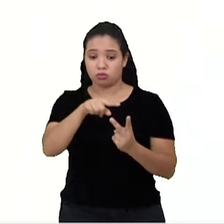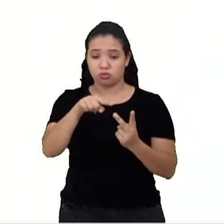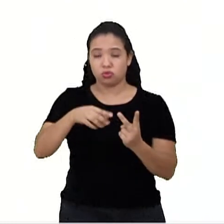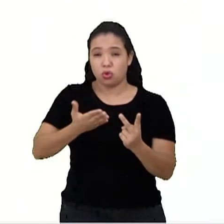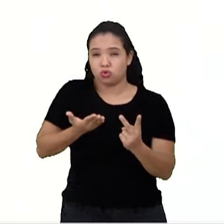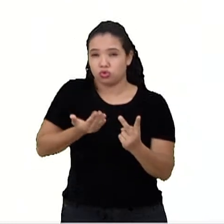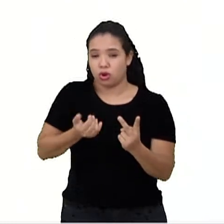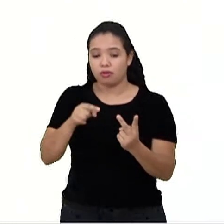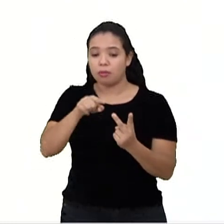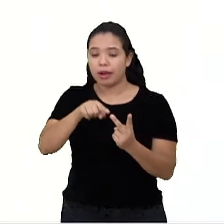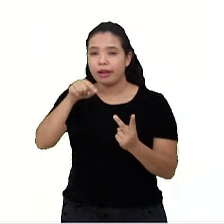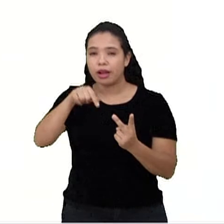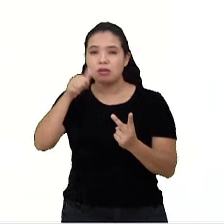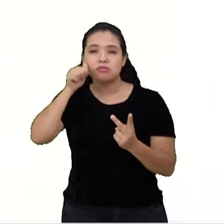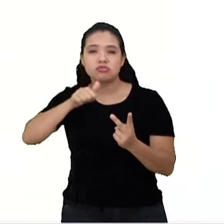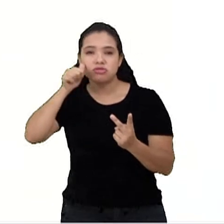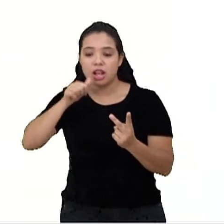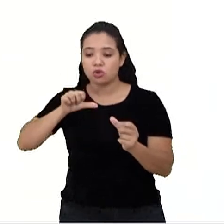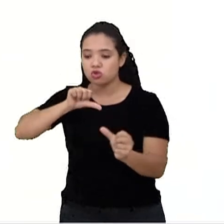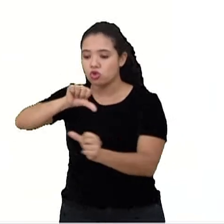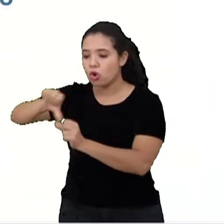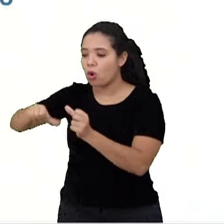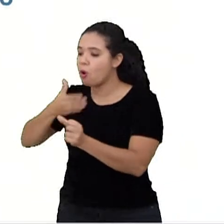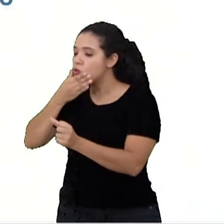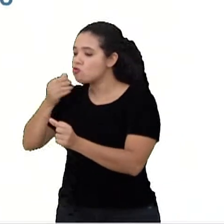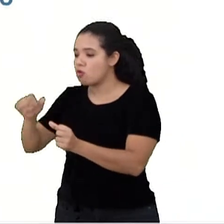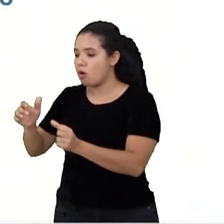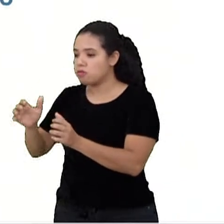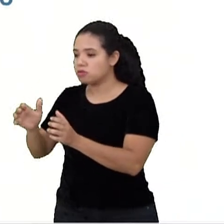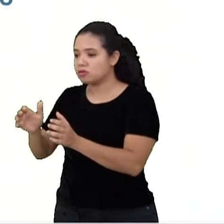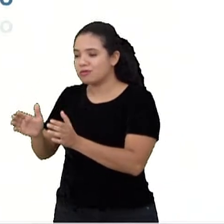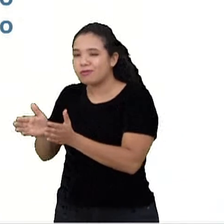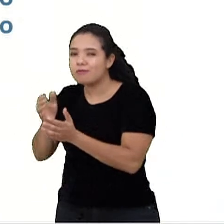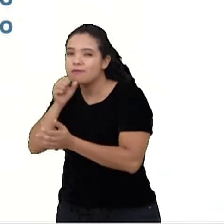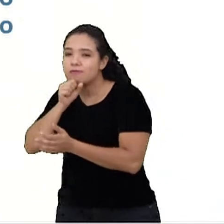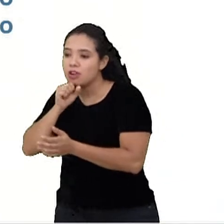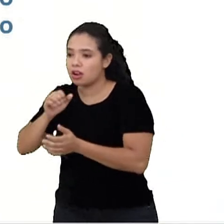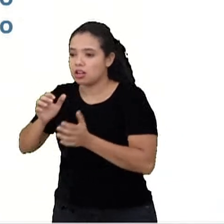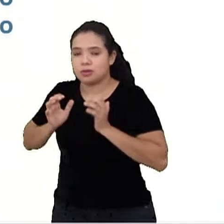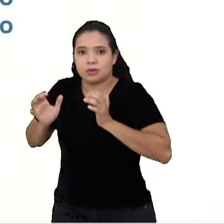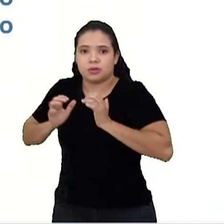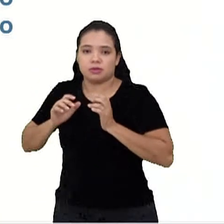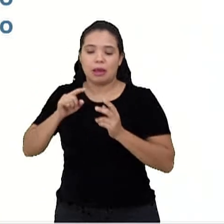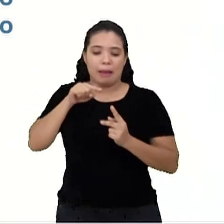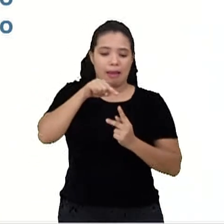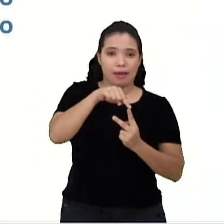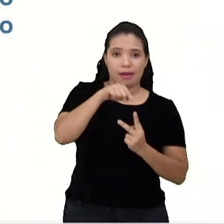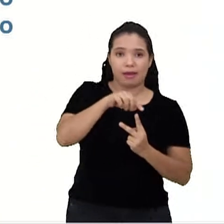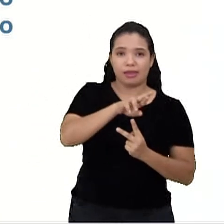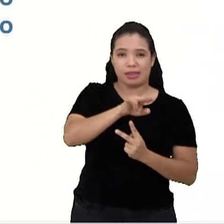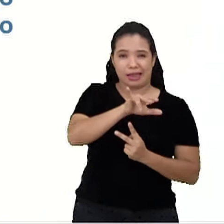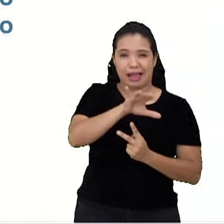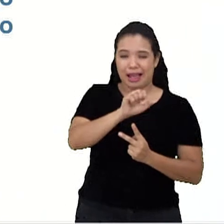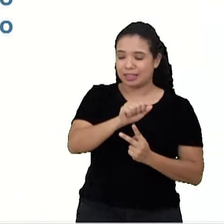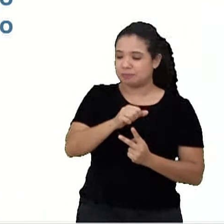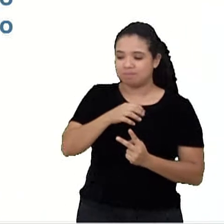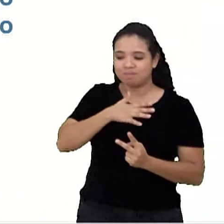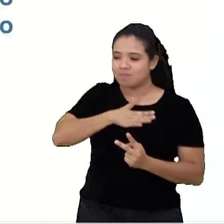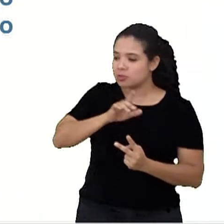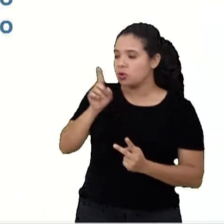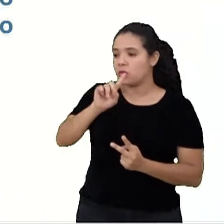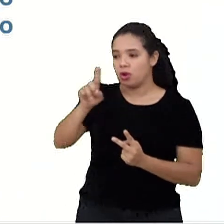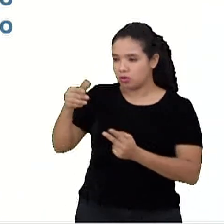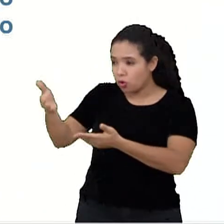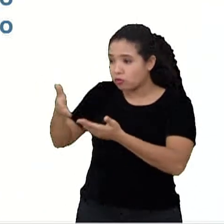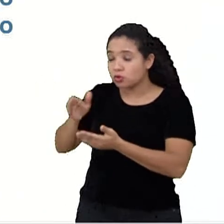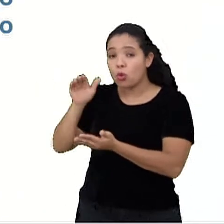velho, porém mais rico. Ricardo nunca se conformou. Convidou-a então para um encontro, um último